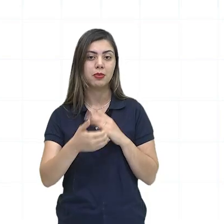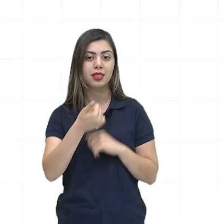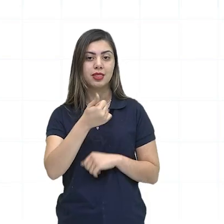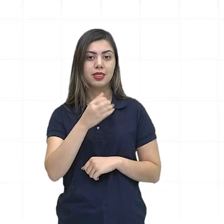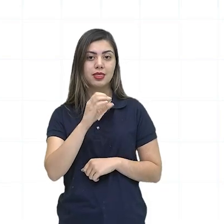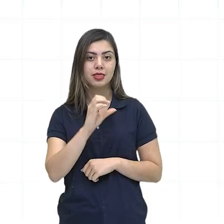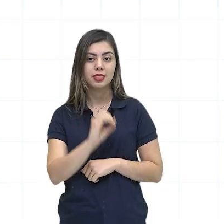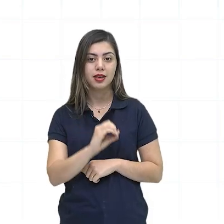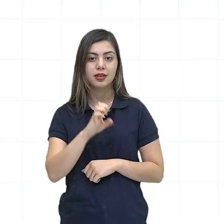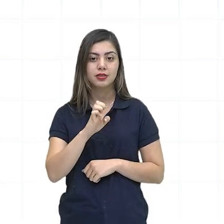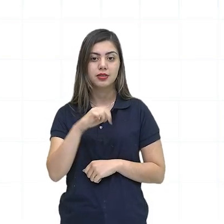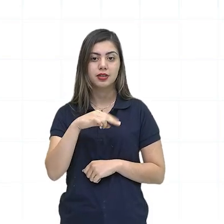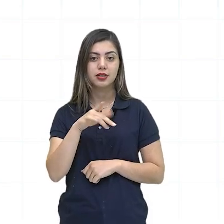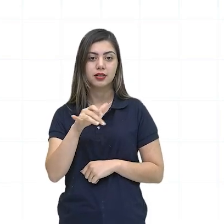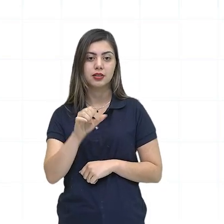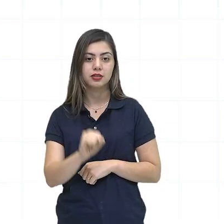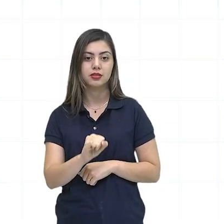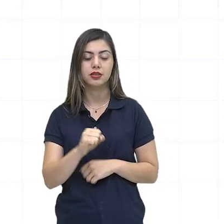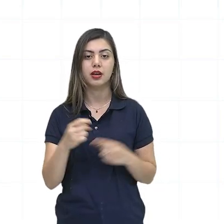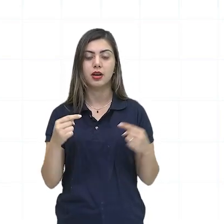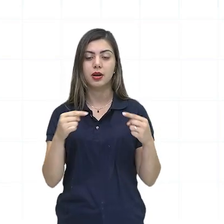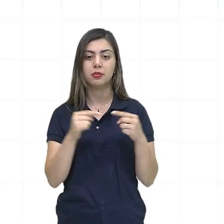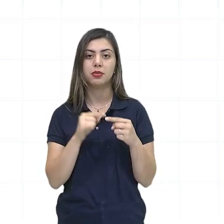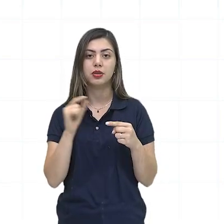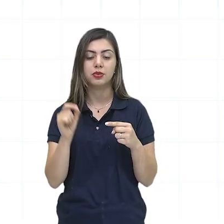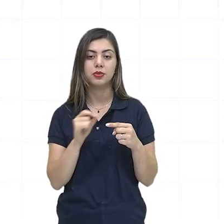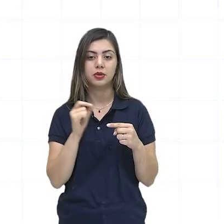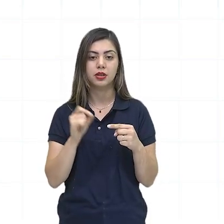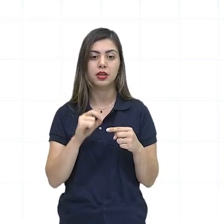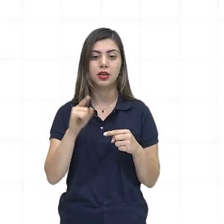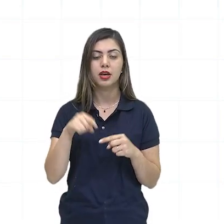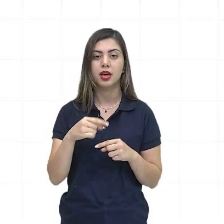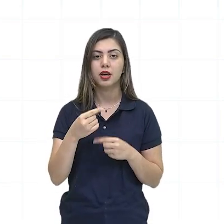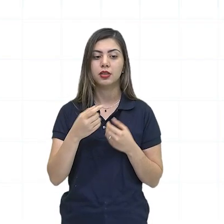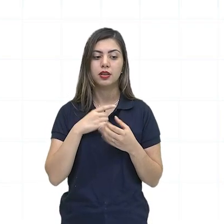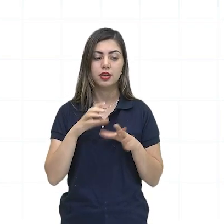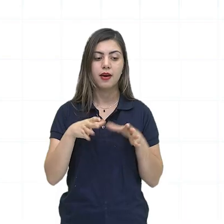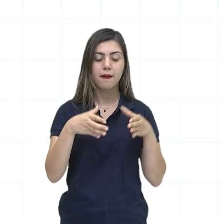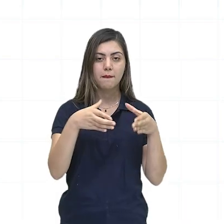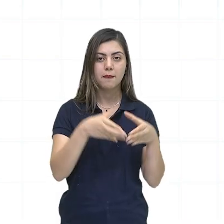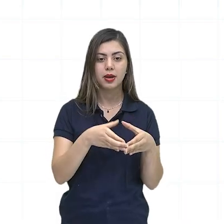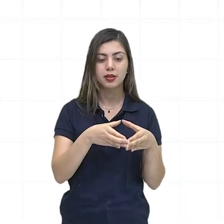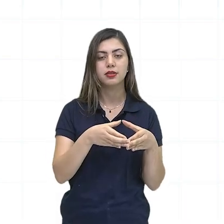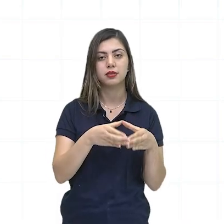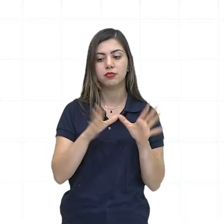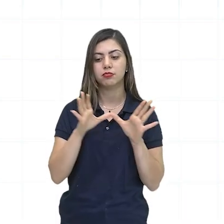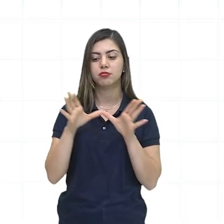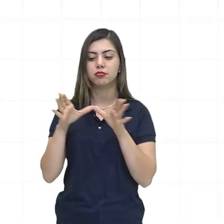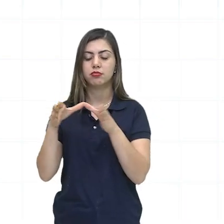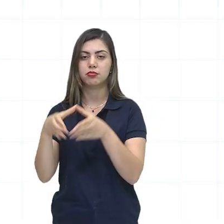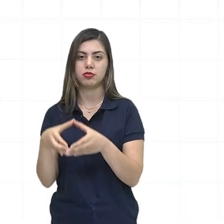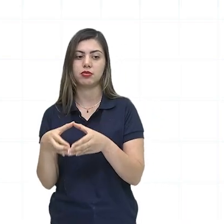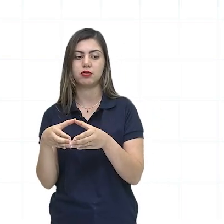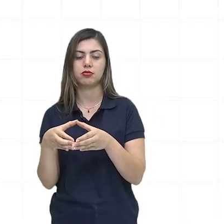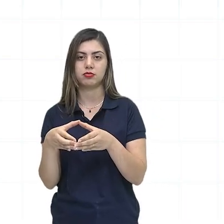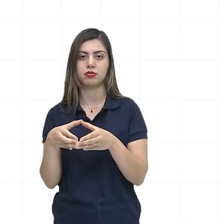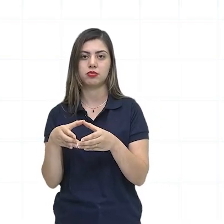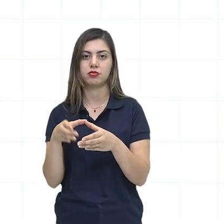end corresponde ao lançamento da pedra 2 vezes, por cada um dos jogadores